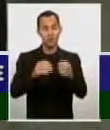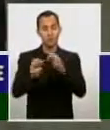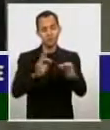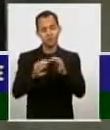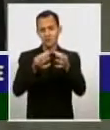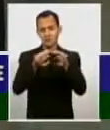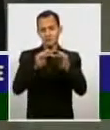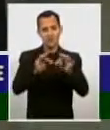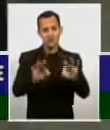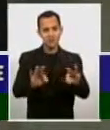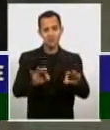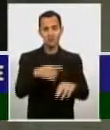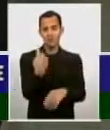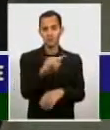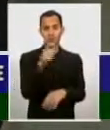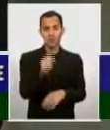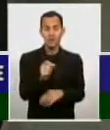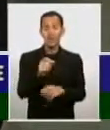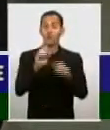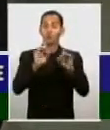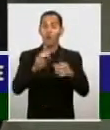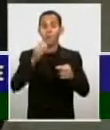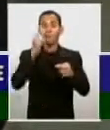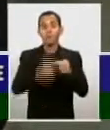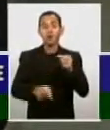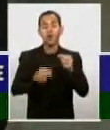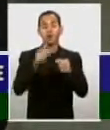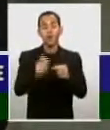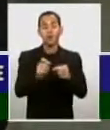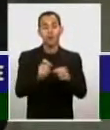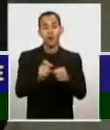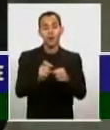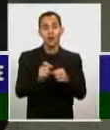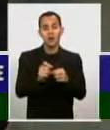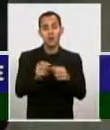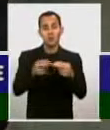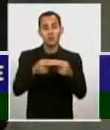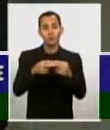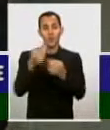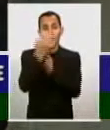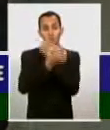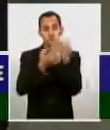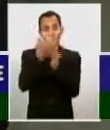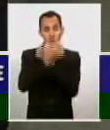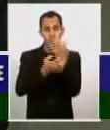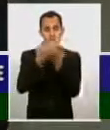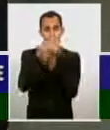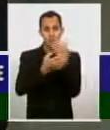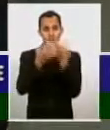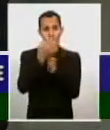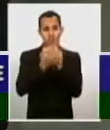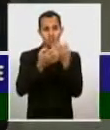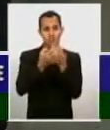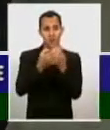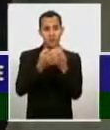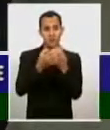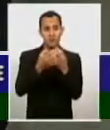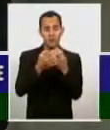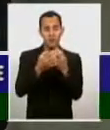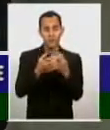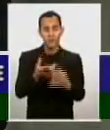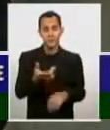muito simples. Nós estamos proibindo a utilização de aparelhos sonoros sem